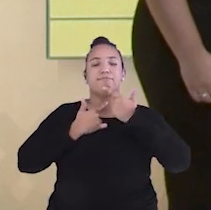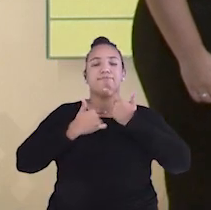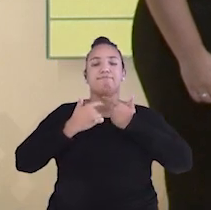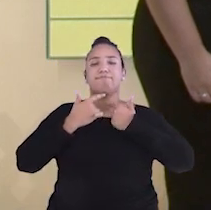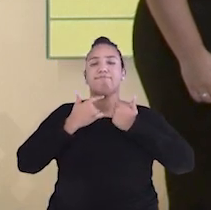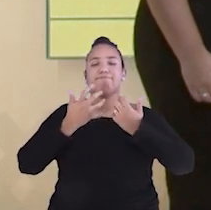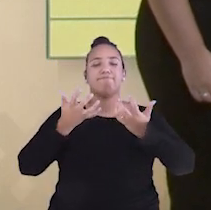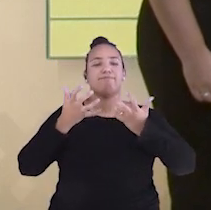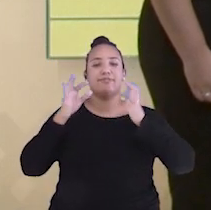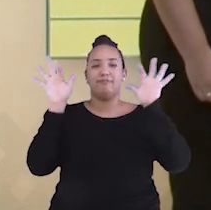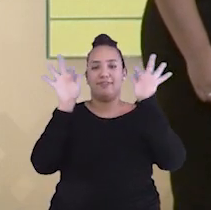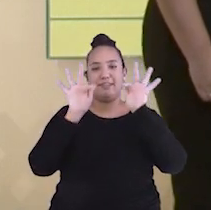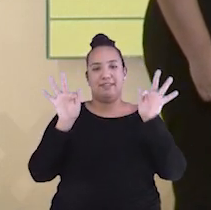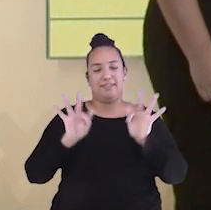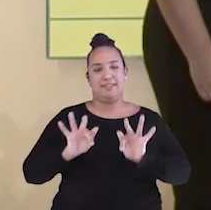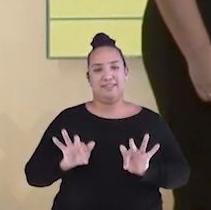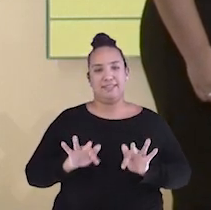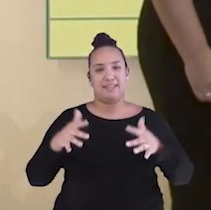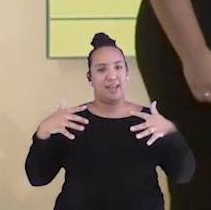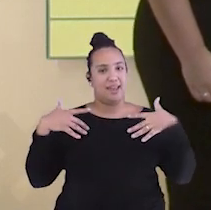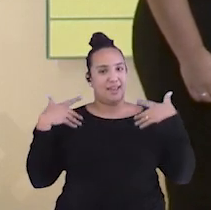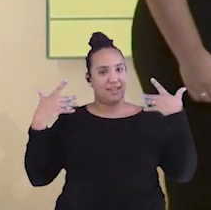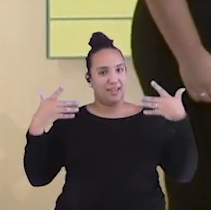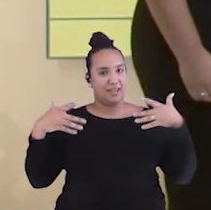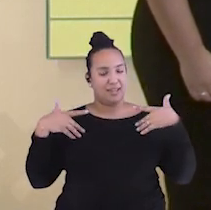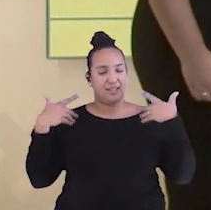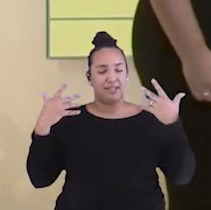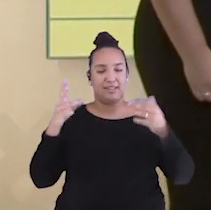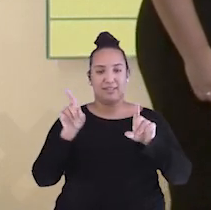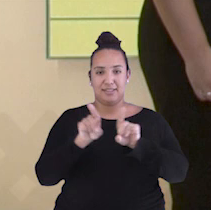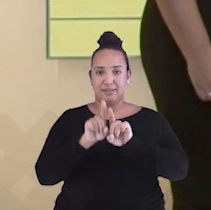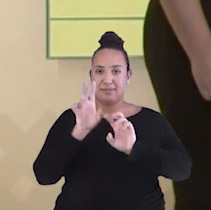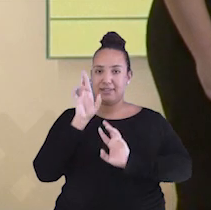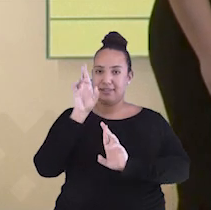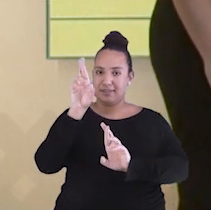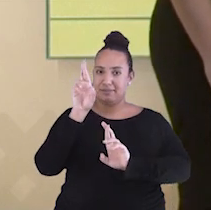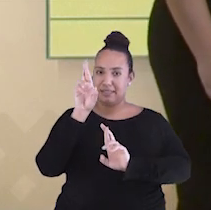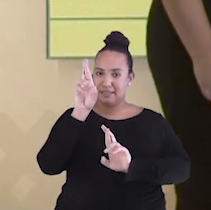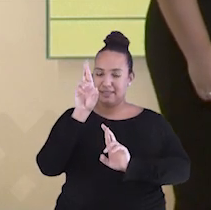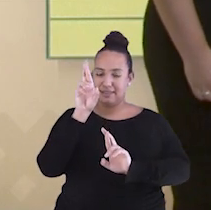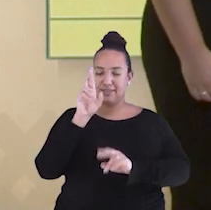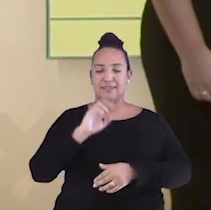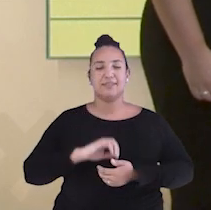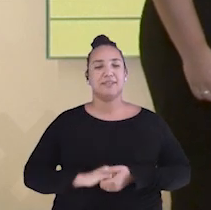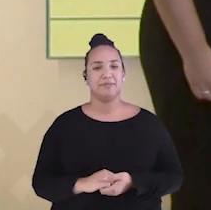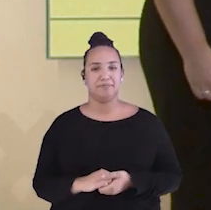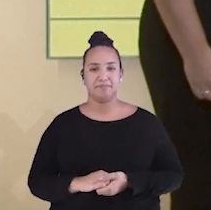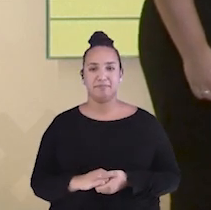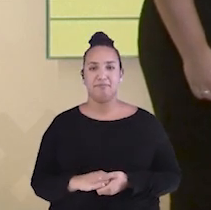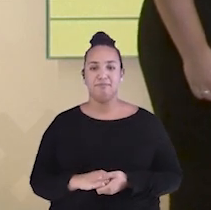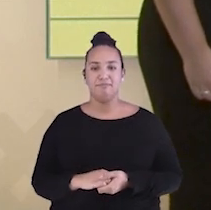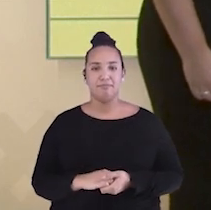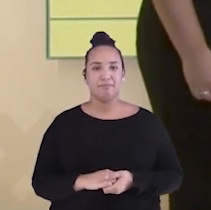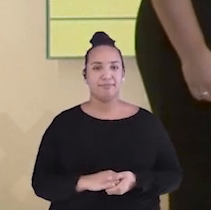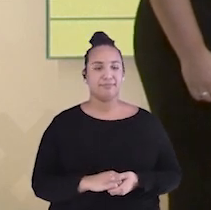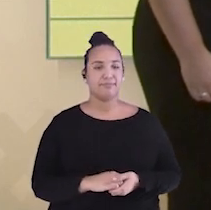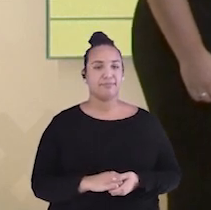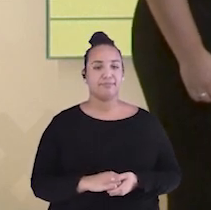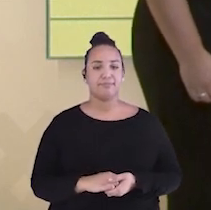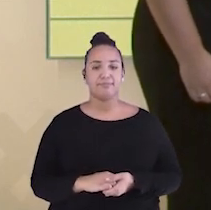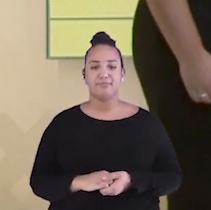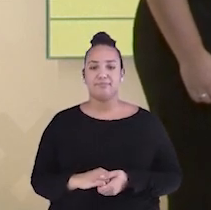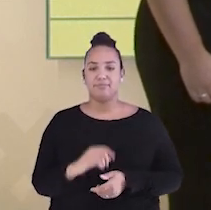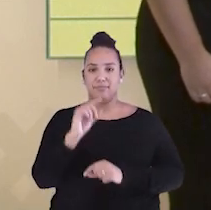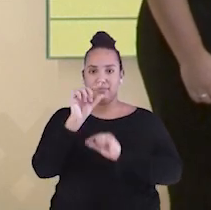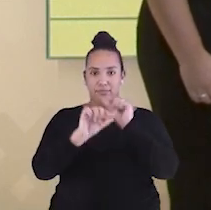desejavam felicidades, alegria e esperança para os futuros de suas crianças.